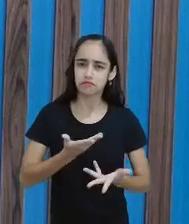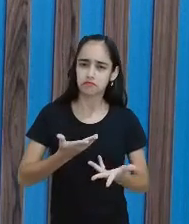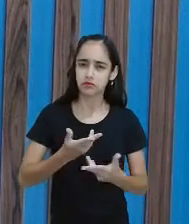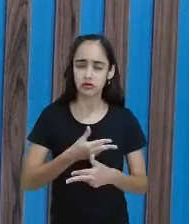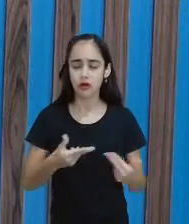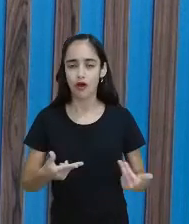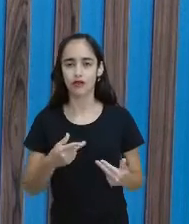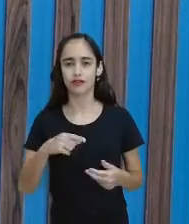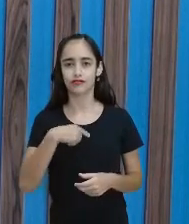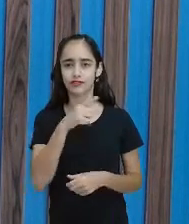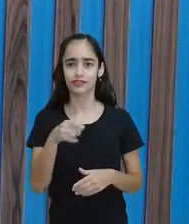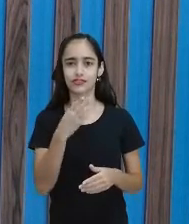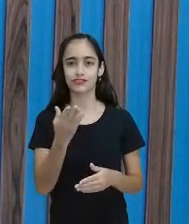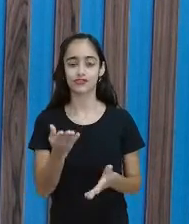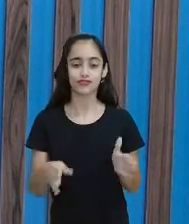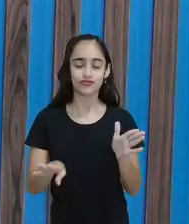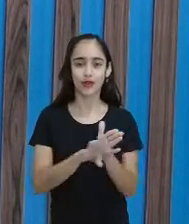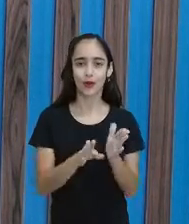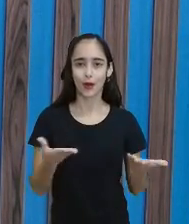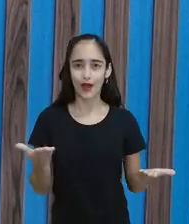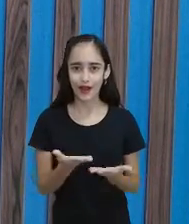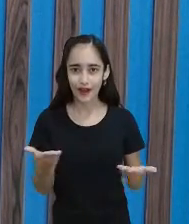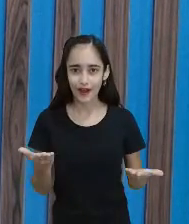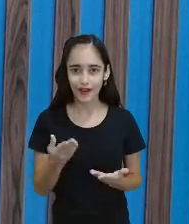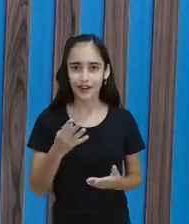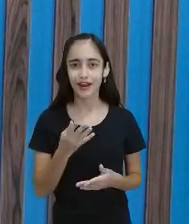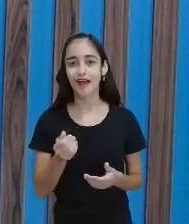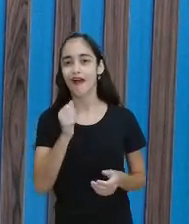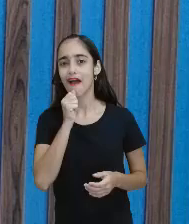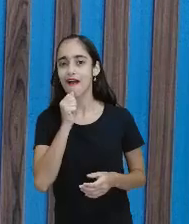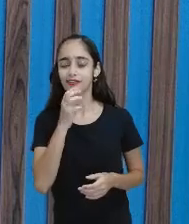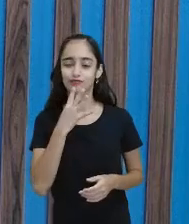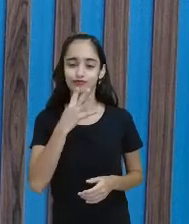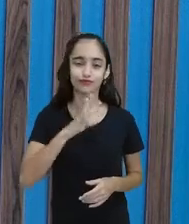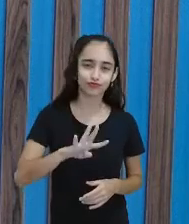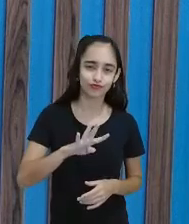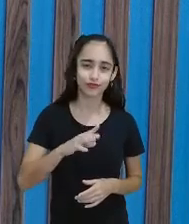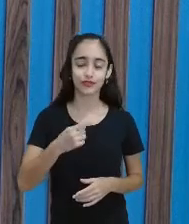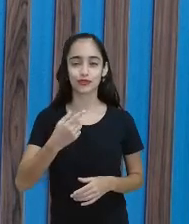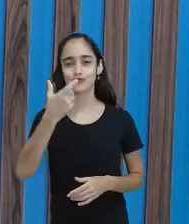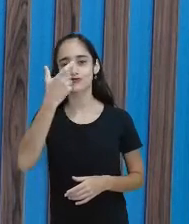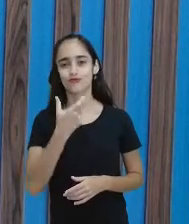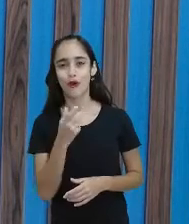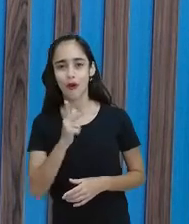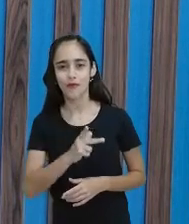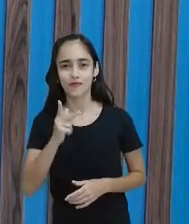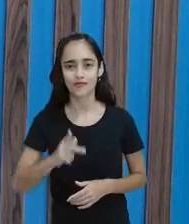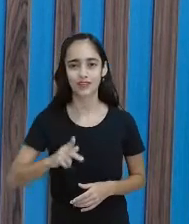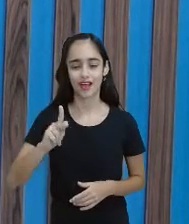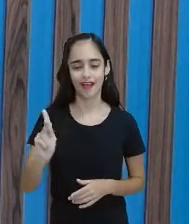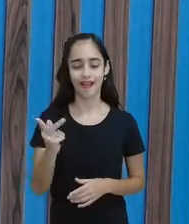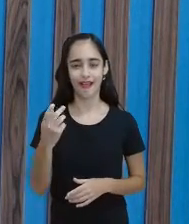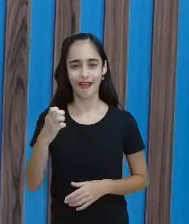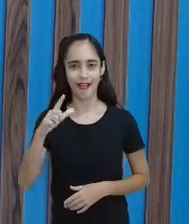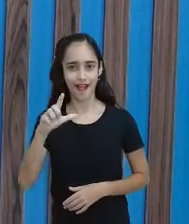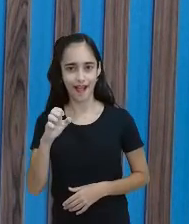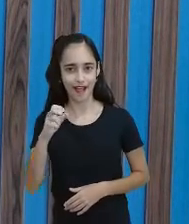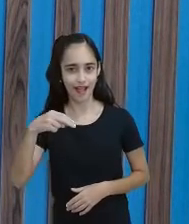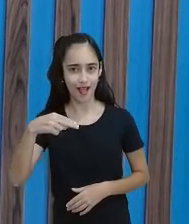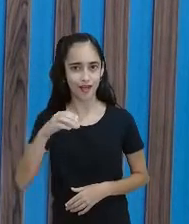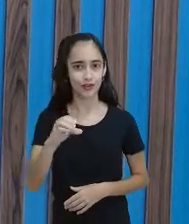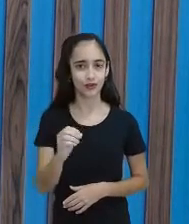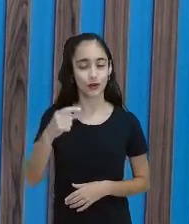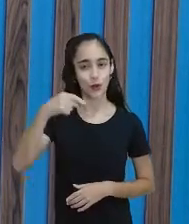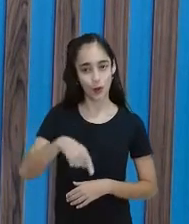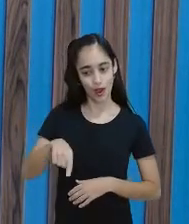agora, né, e ainda não me conhece, eu me chamo Heleno Júnior e sou professor aqui na Escola Municipal para Aulas